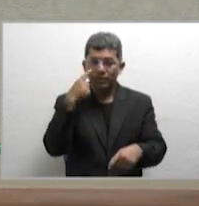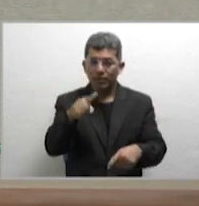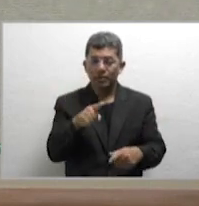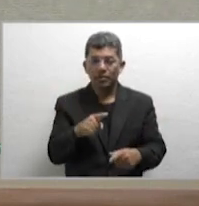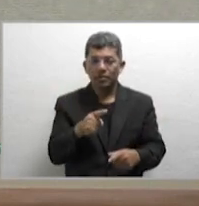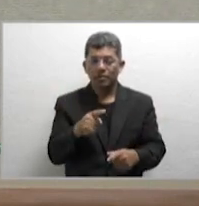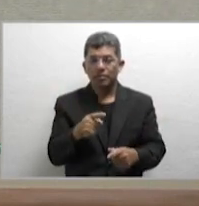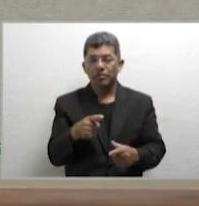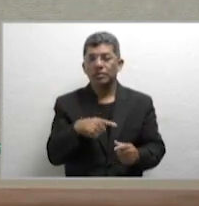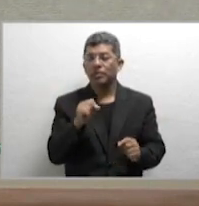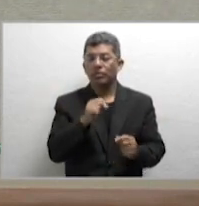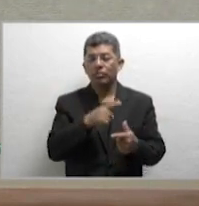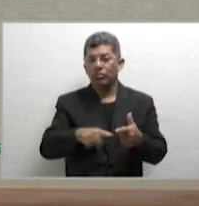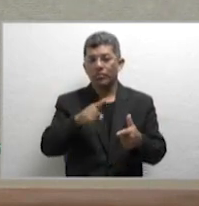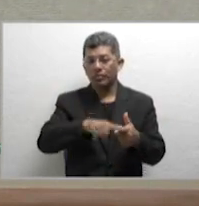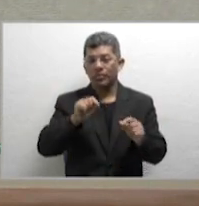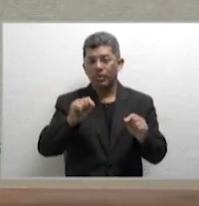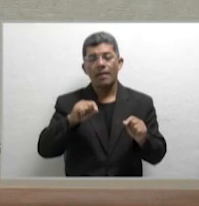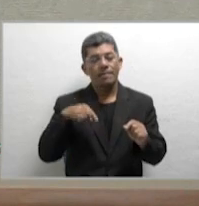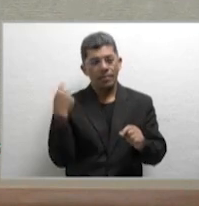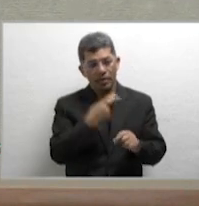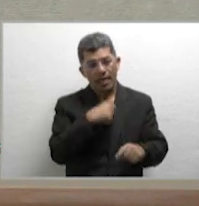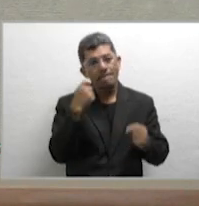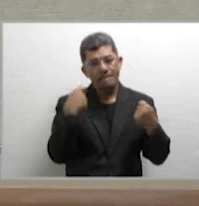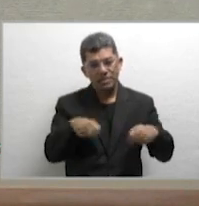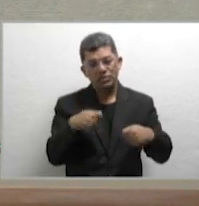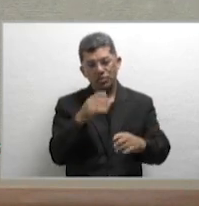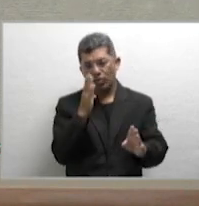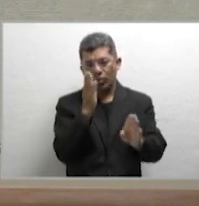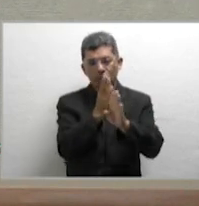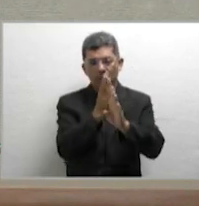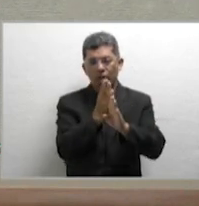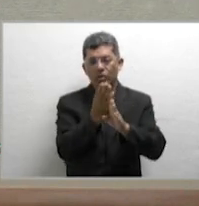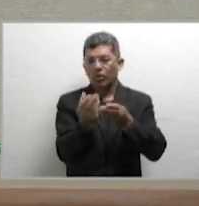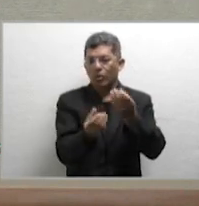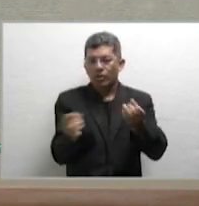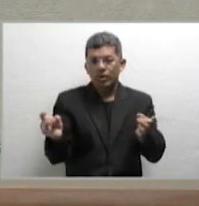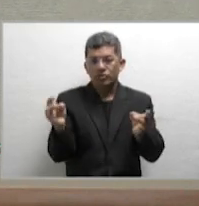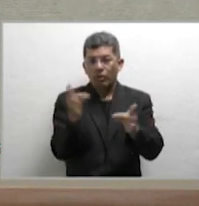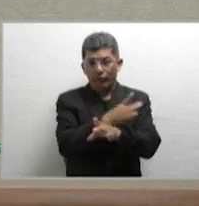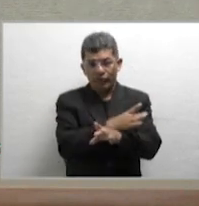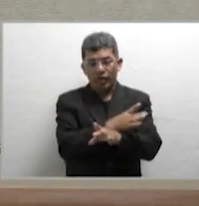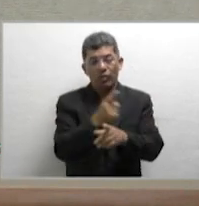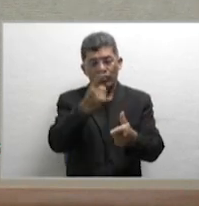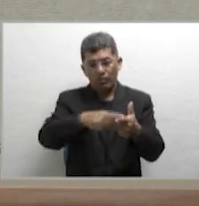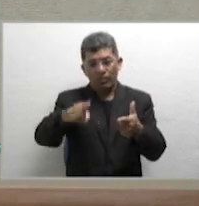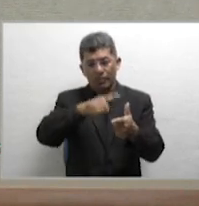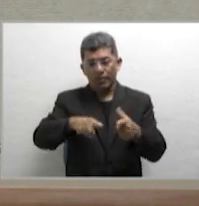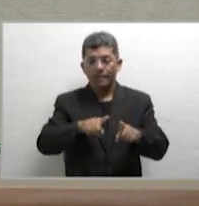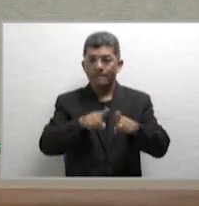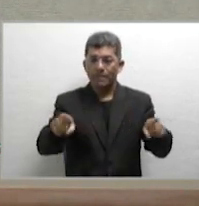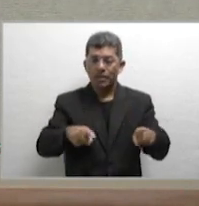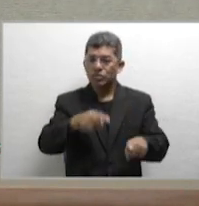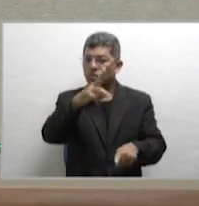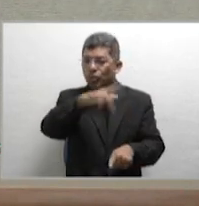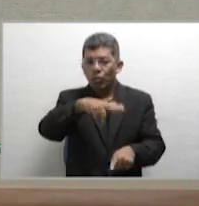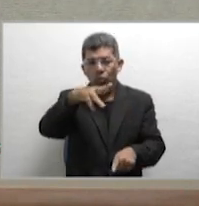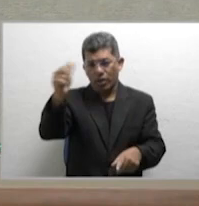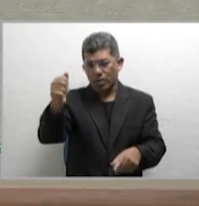da situação, a gente precisa encontrar um caminho de diálogo, uma solução, e